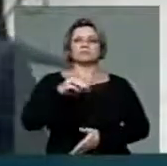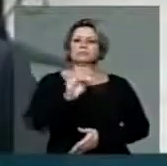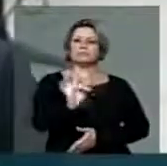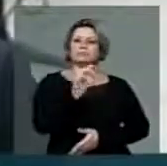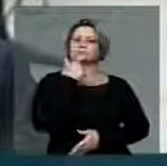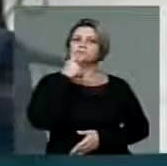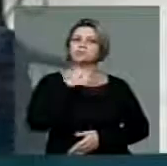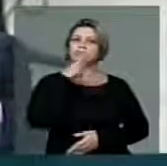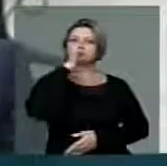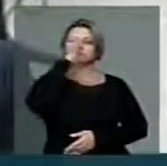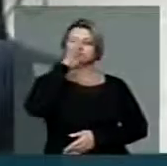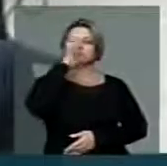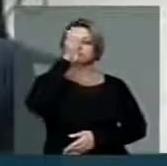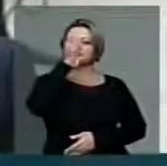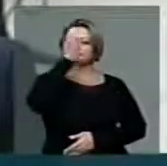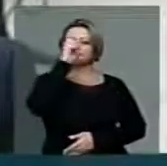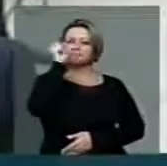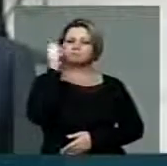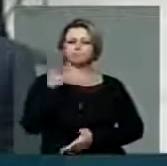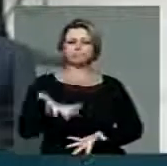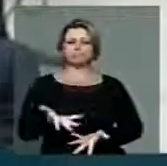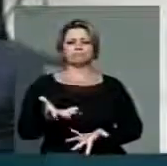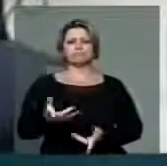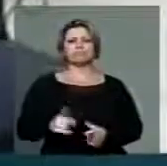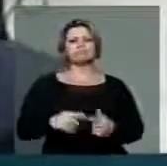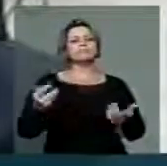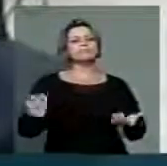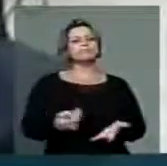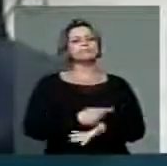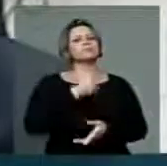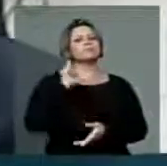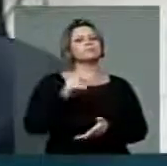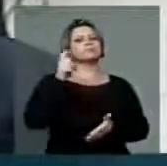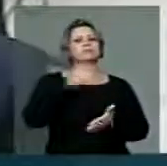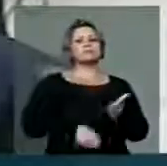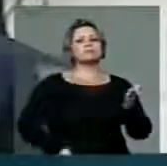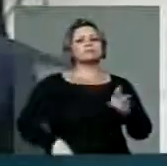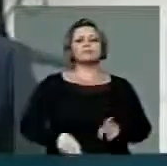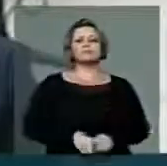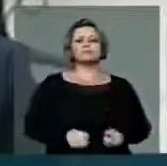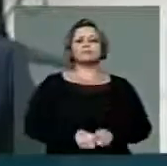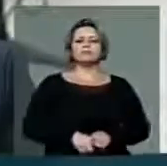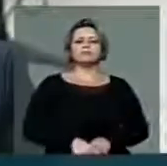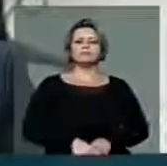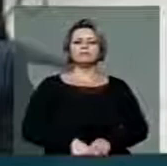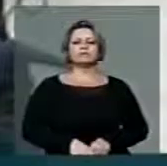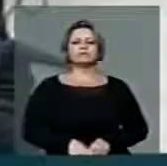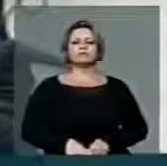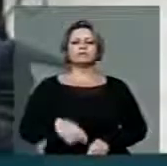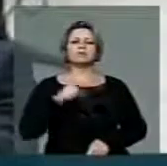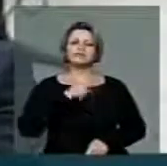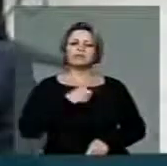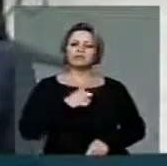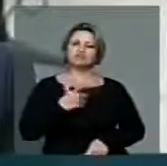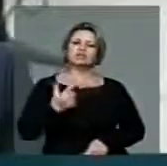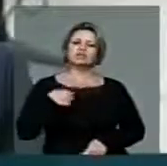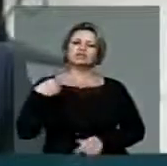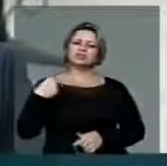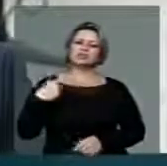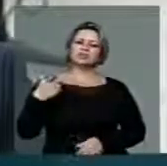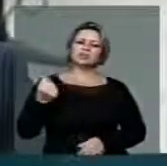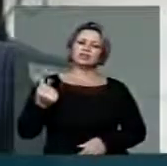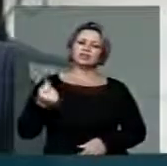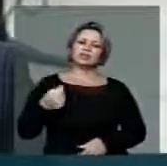crime. Isso é um crime, porque aquele imposto era o imposto que quem tinha mais pagava